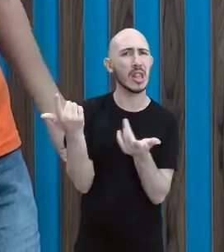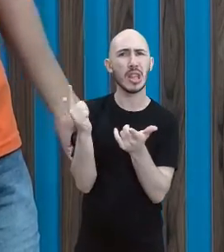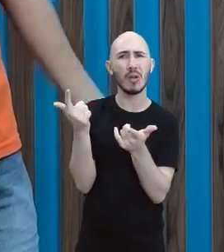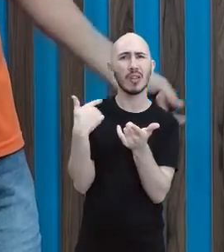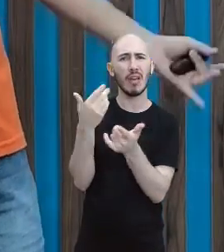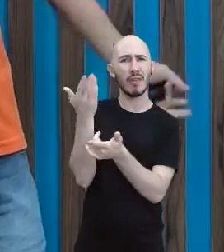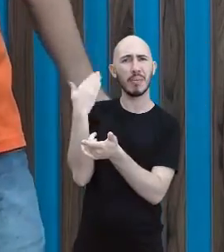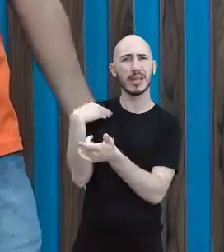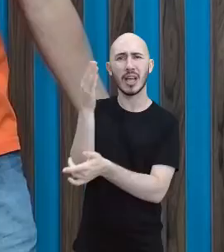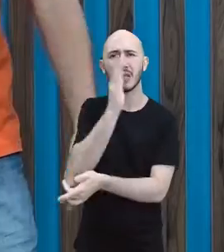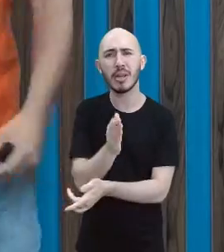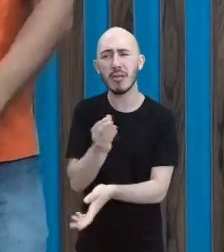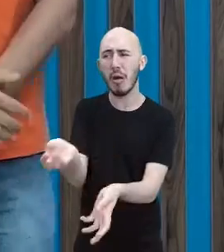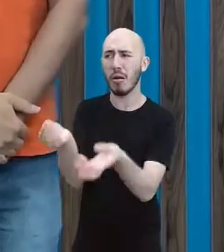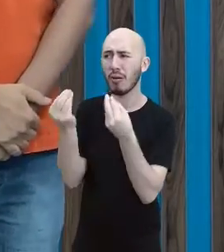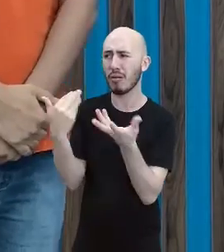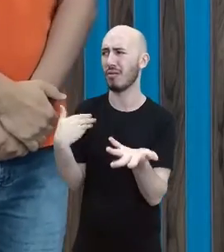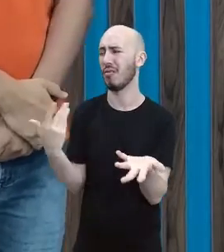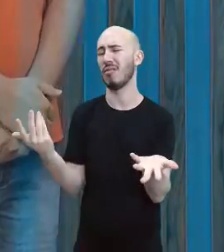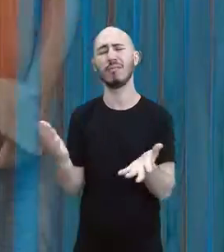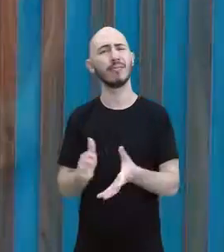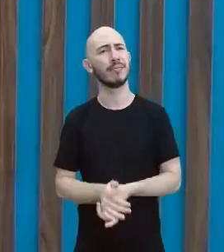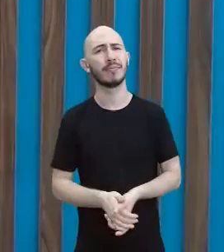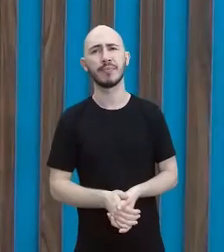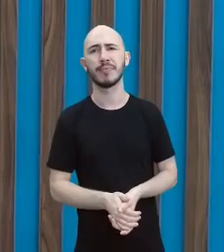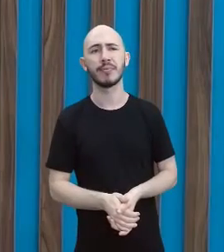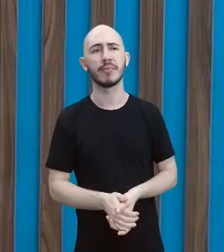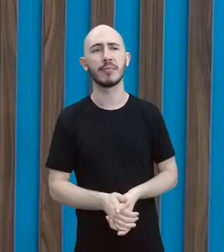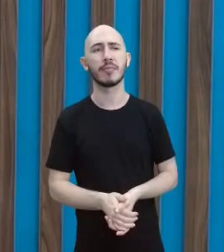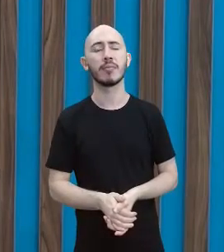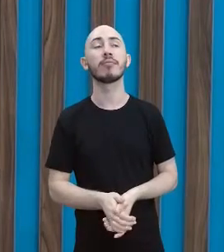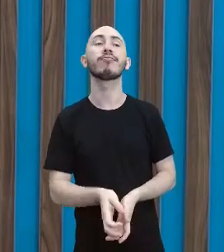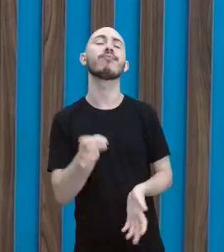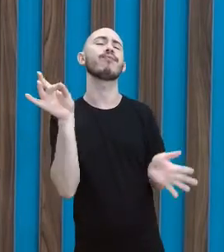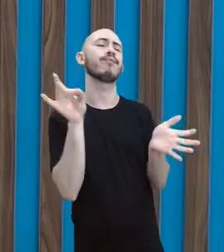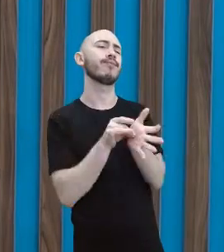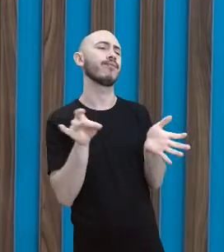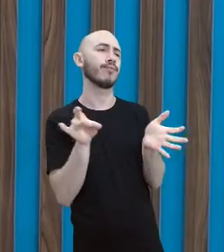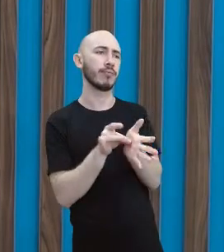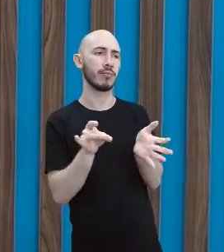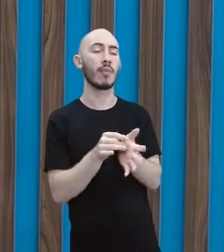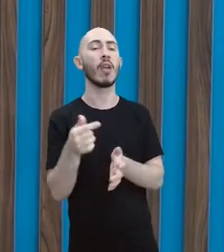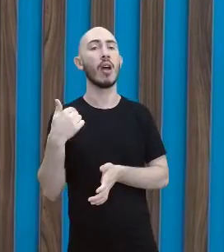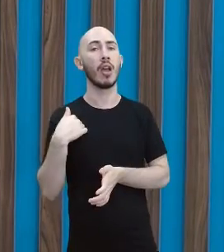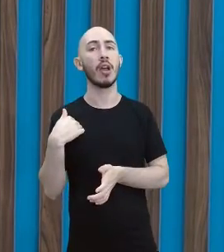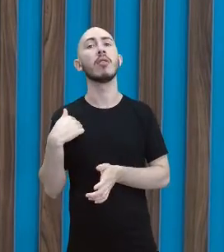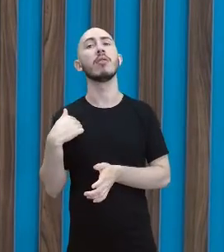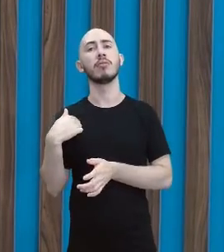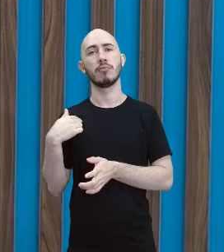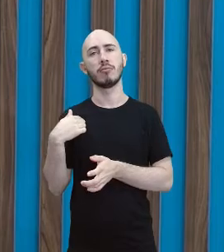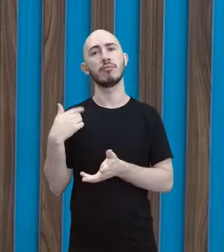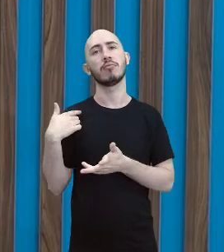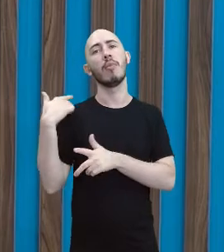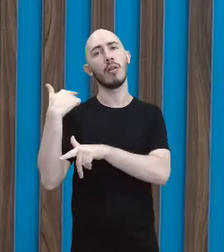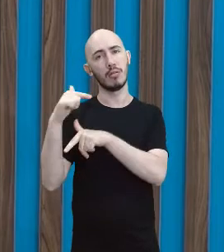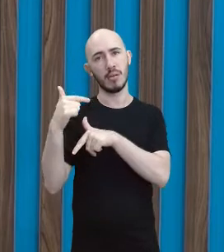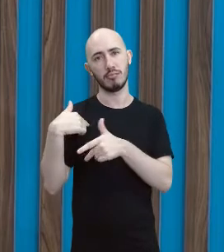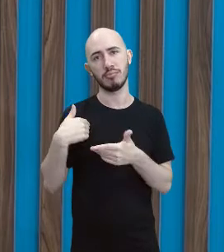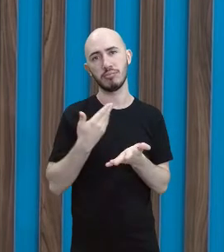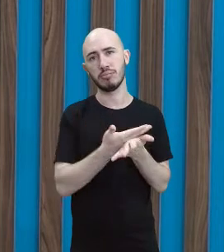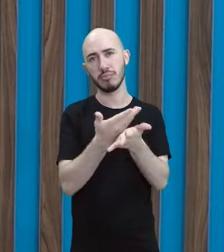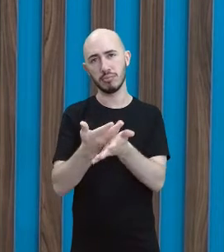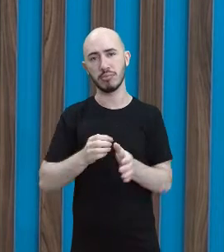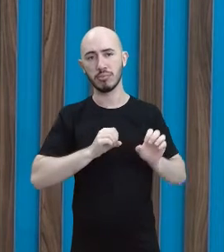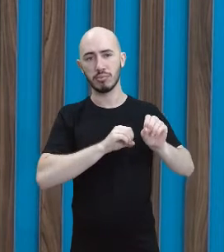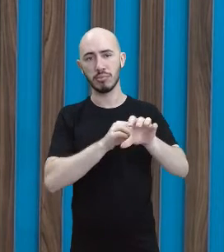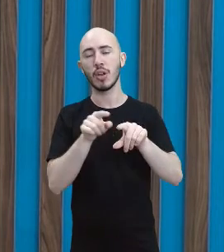Luciano? Não tem cabimento um negócio desse. Verdade. Até eu, quando trabalho esse tema, trabalhava, né,